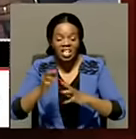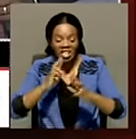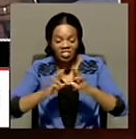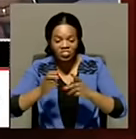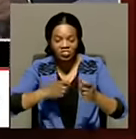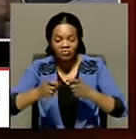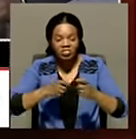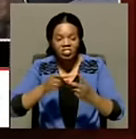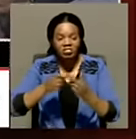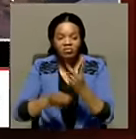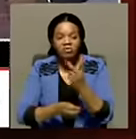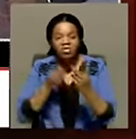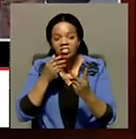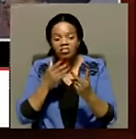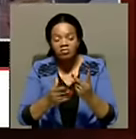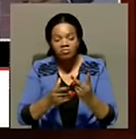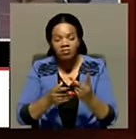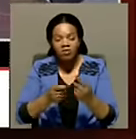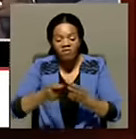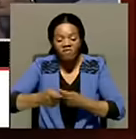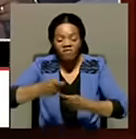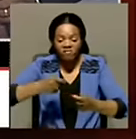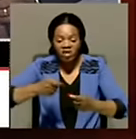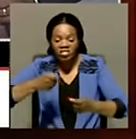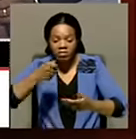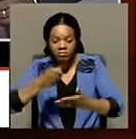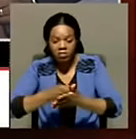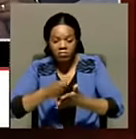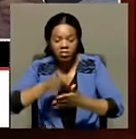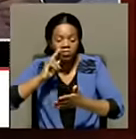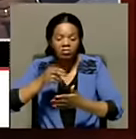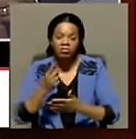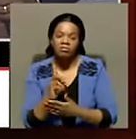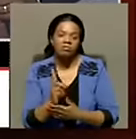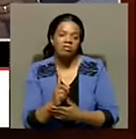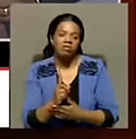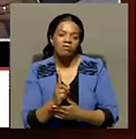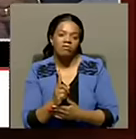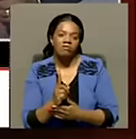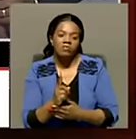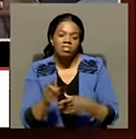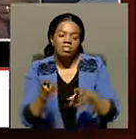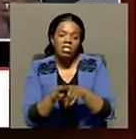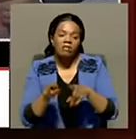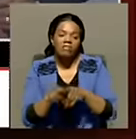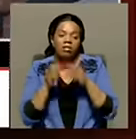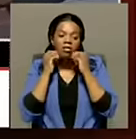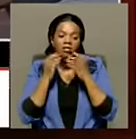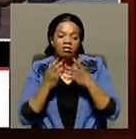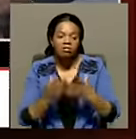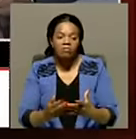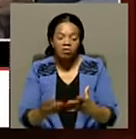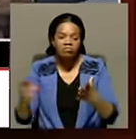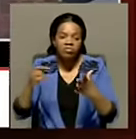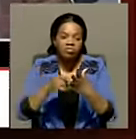à importação de petróleo bruto por parte dos Estados Unidos, mas também daquilo que se pretende hoje.